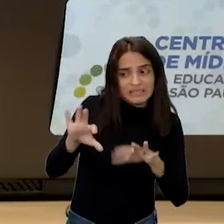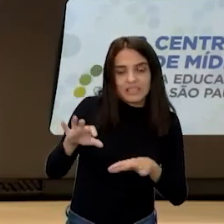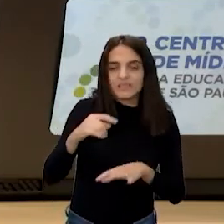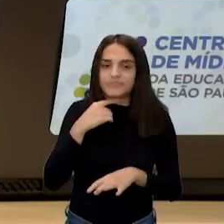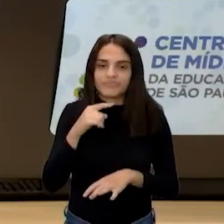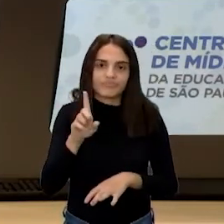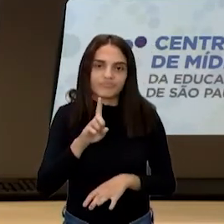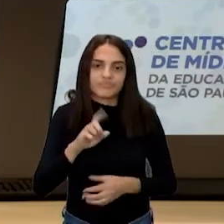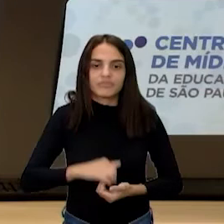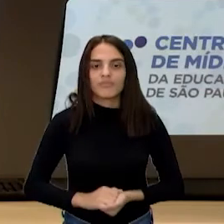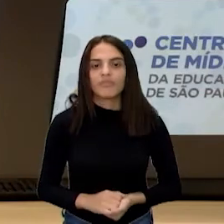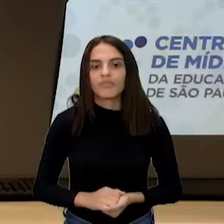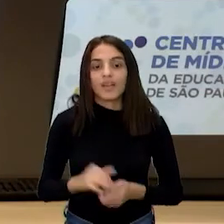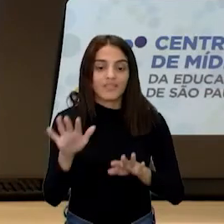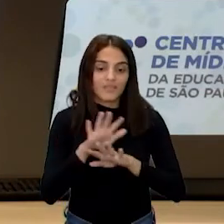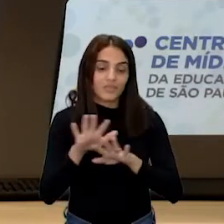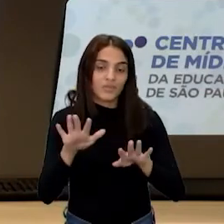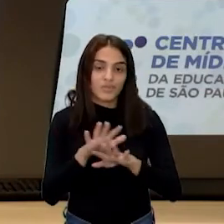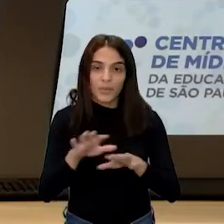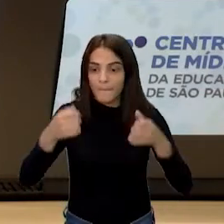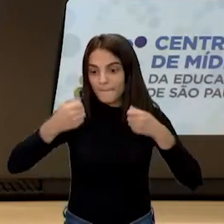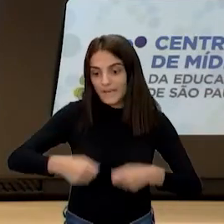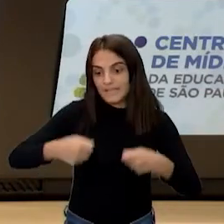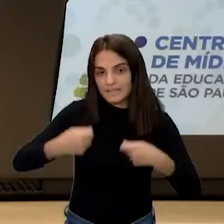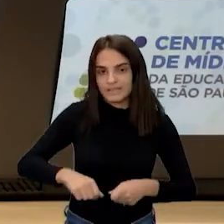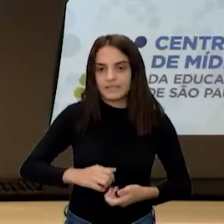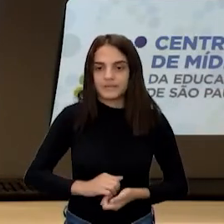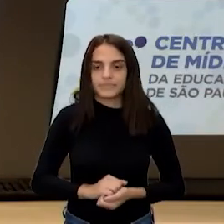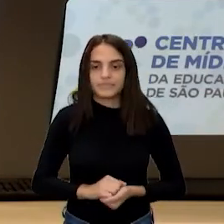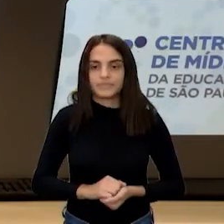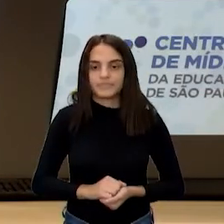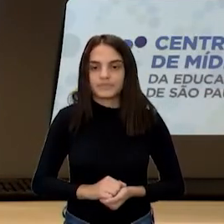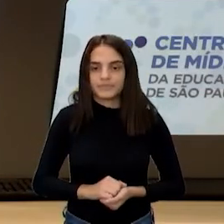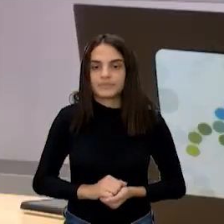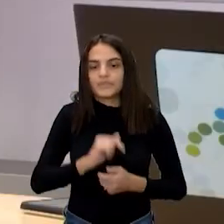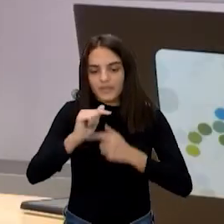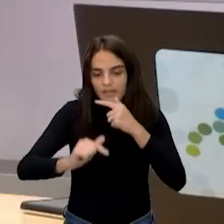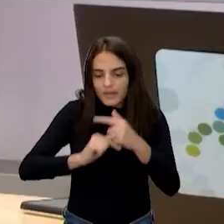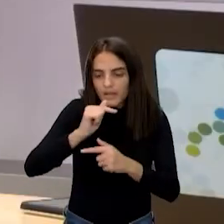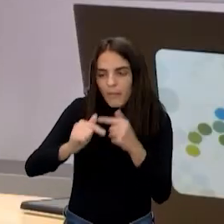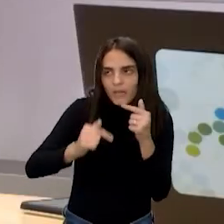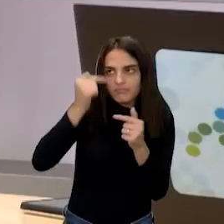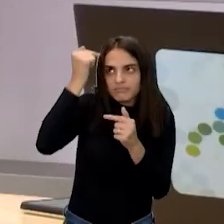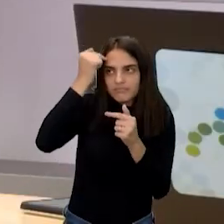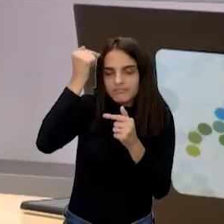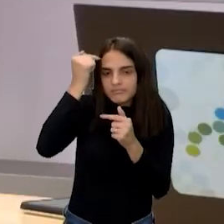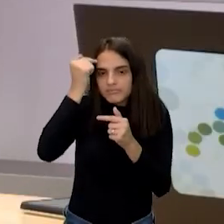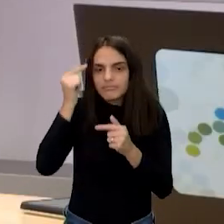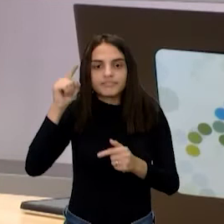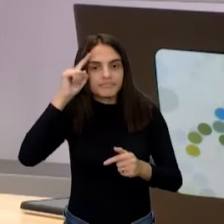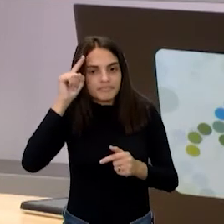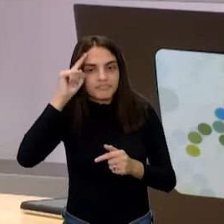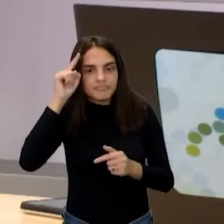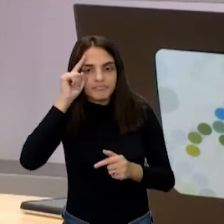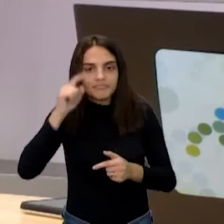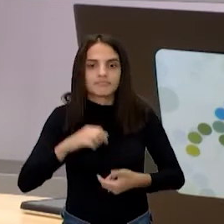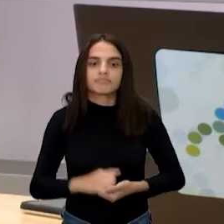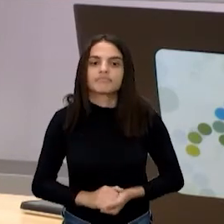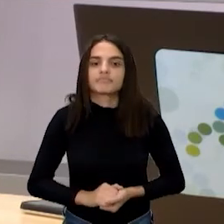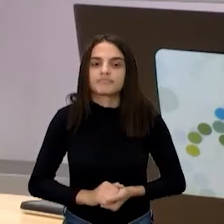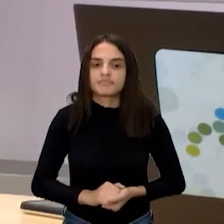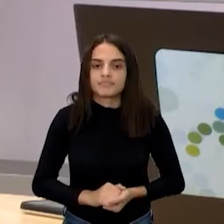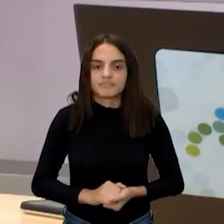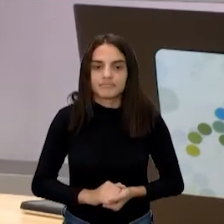só o necessário, mas só o necessário, ele é invasivo. É uma questão de trabalho mental o tempo todo, porque, Sim. assim, depender da máquina mesmo,